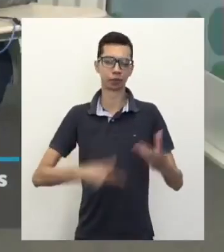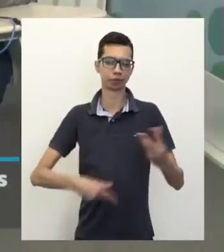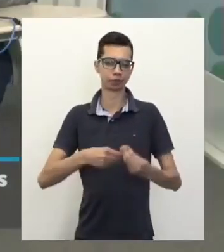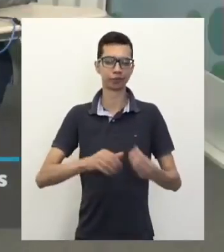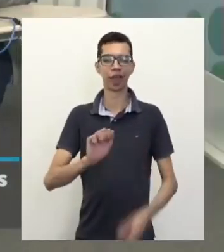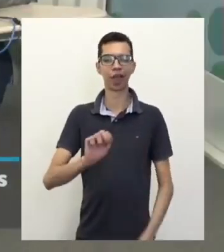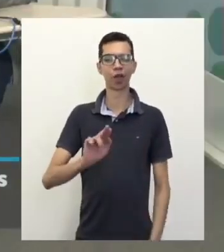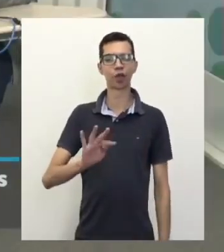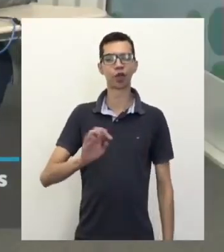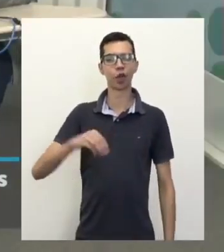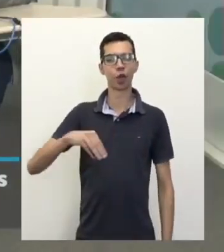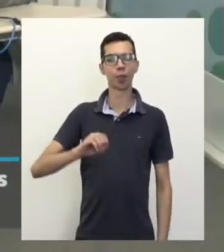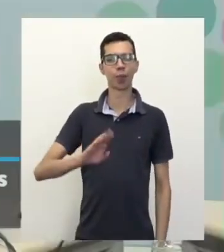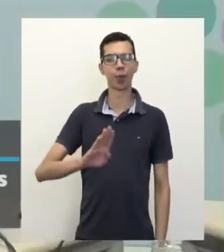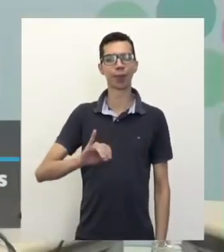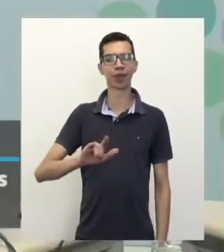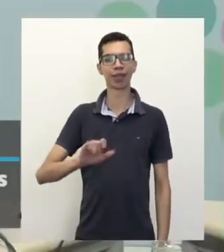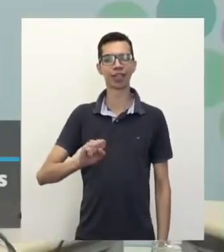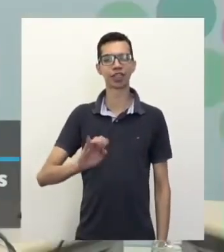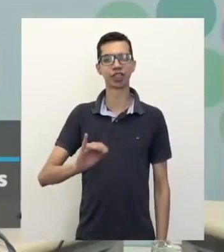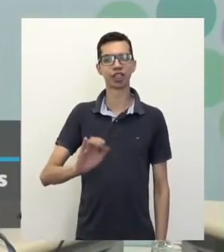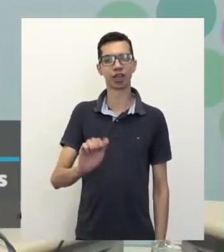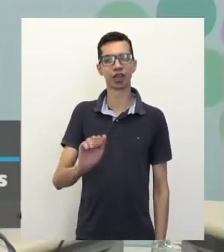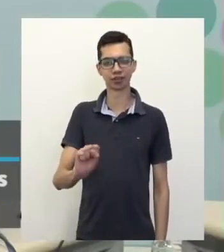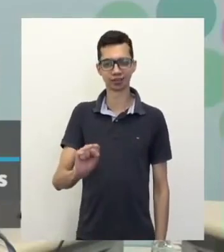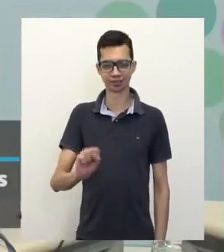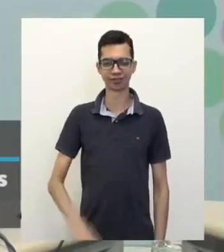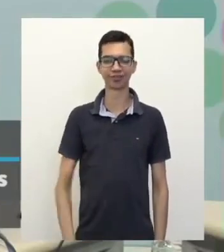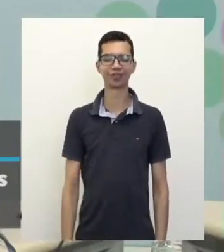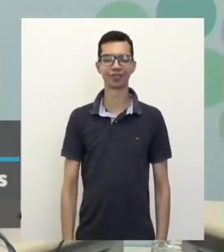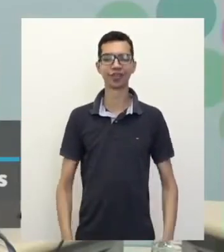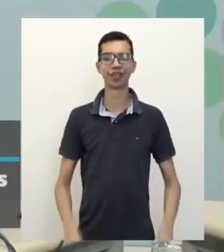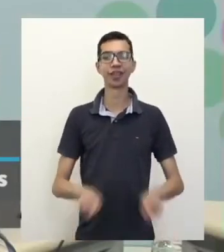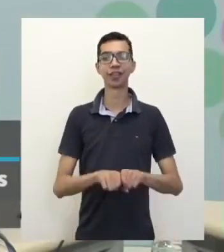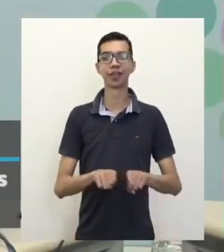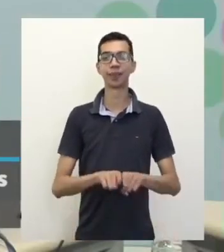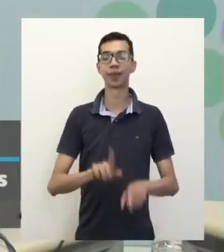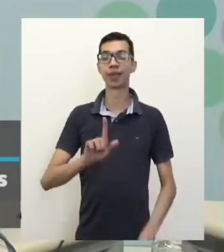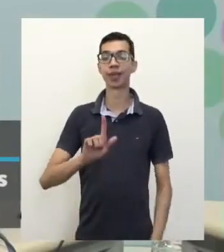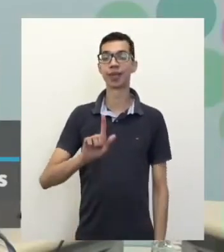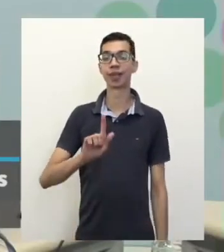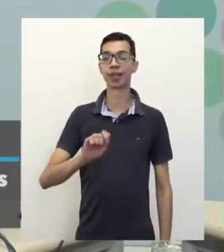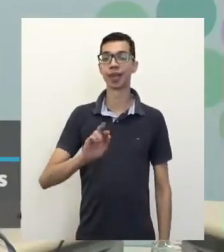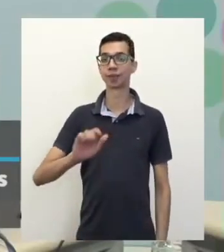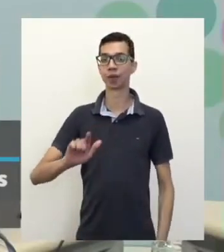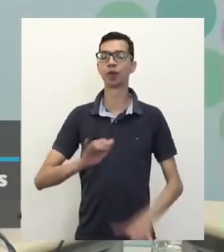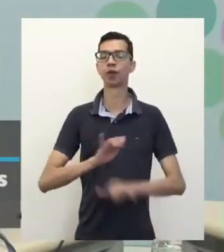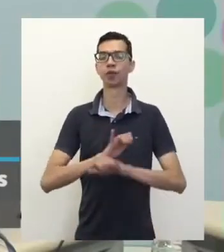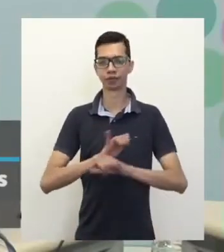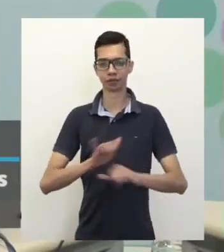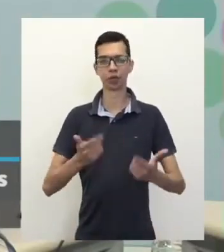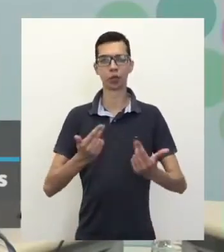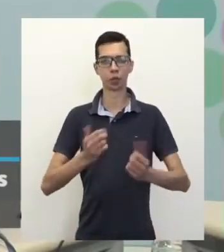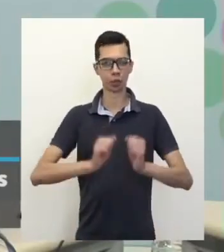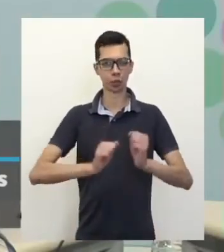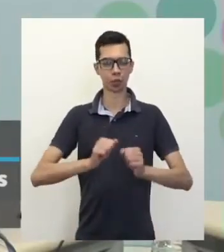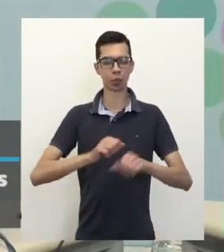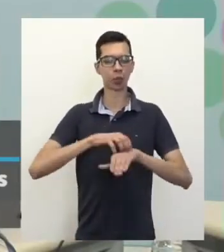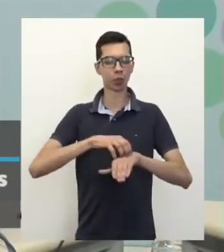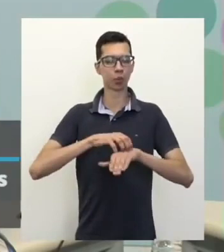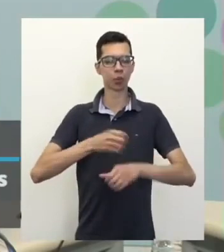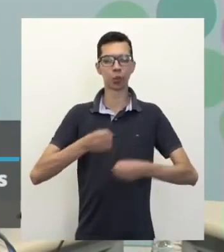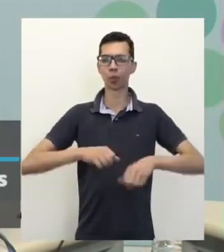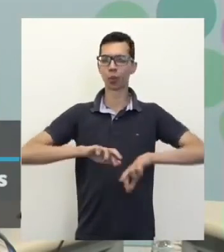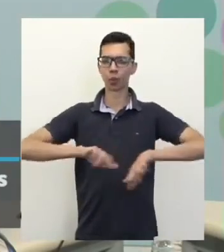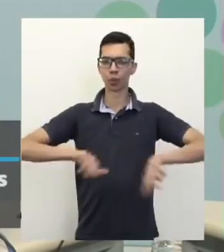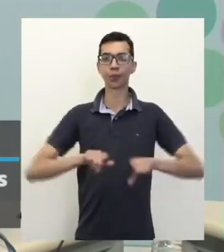aqui, coloquei automobilísticas. O Gabriel também colocou indústria automobilística. O Pedro colocou indústria têxtil